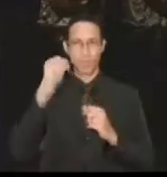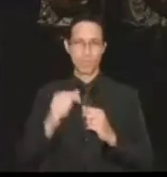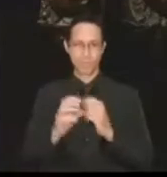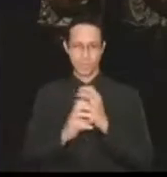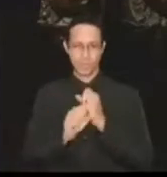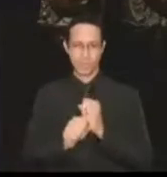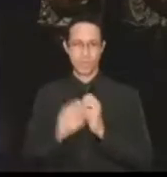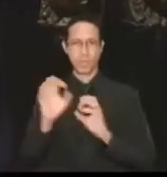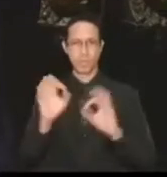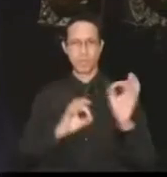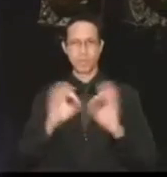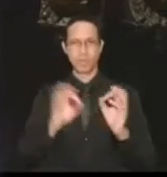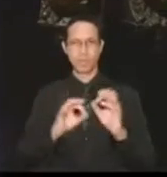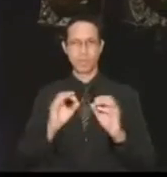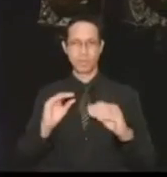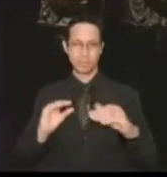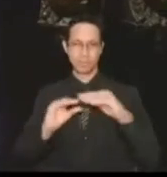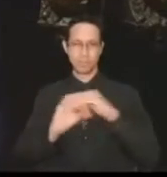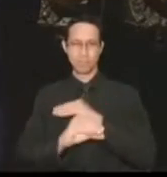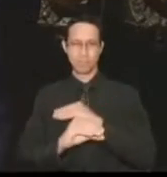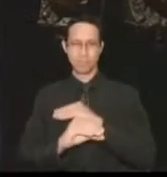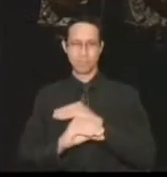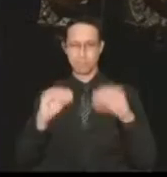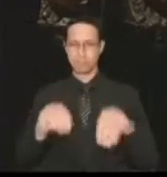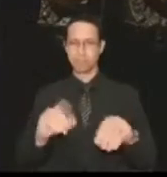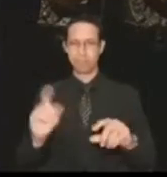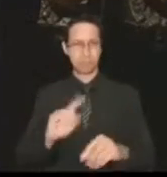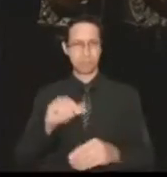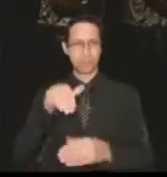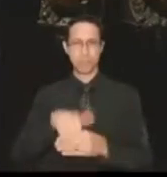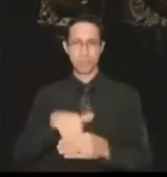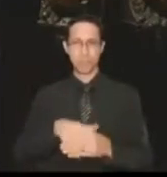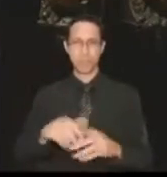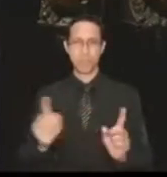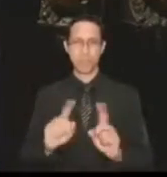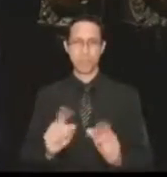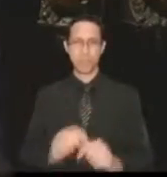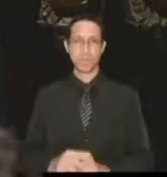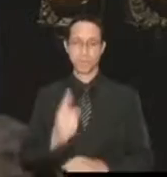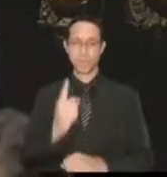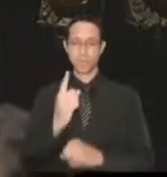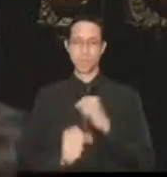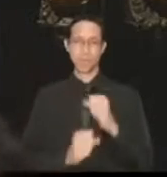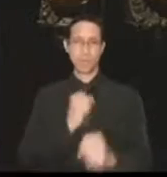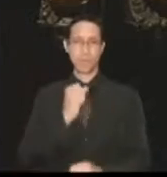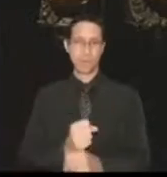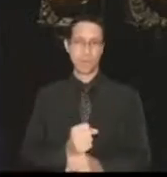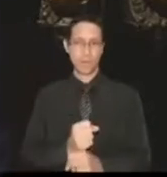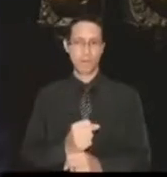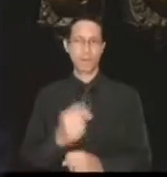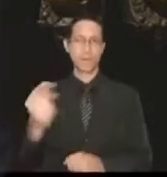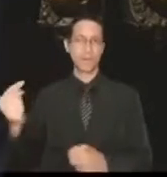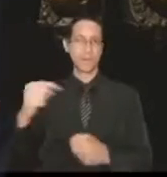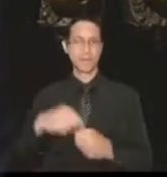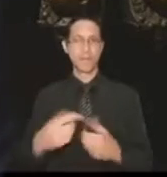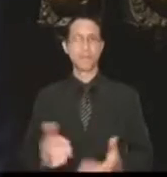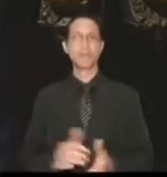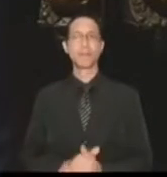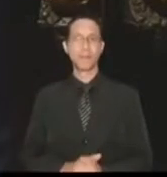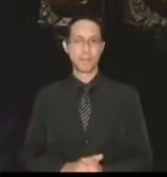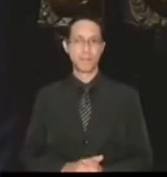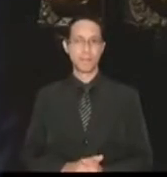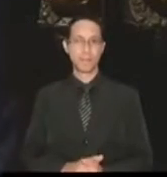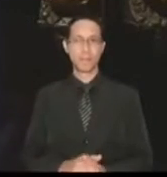não colocam aqui na Câmara para votar? Um ano para esse plano vir para cá e agora a gente descobre que só vai vir em